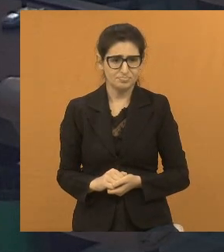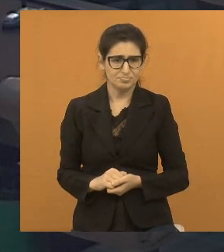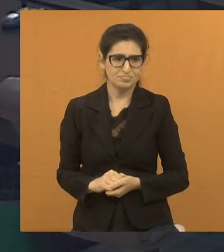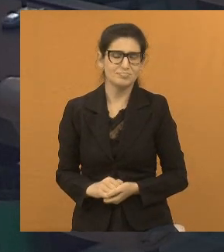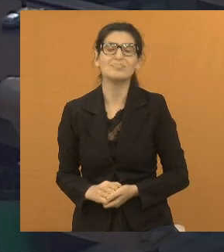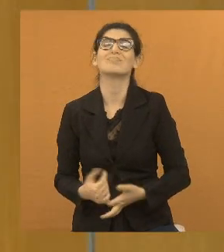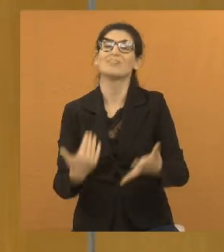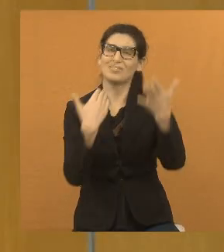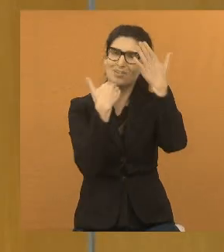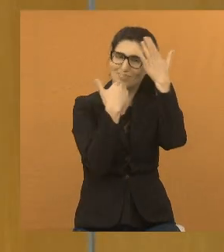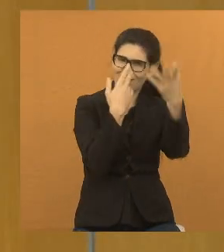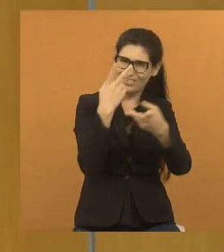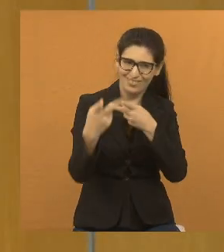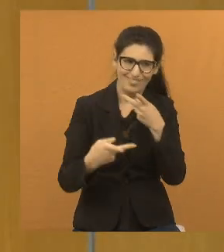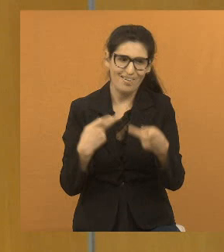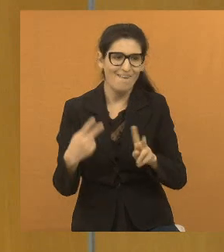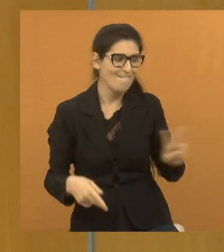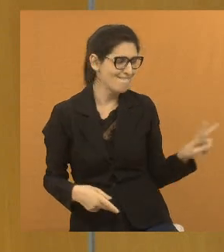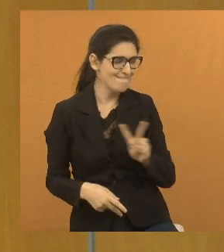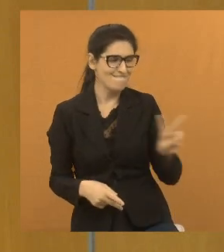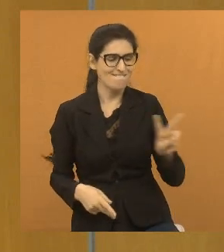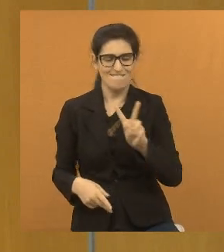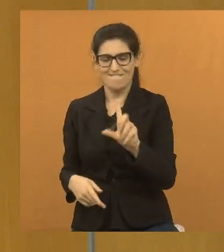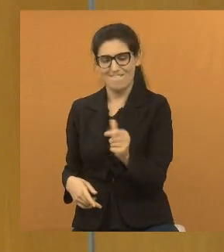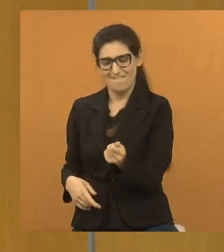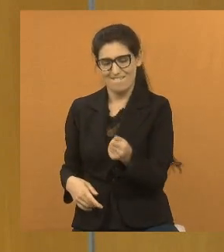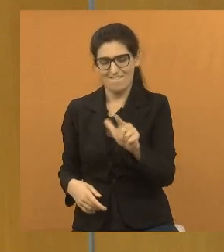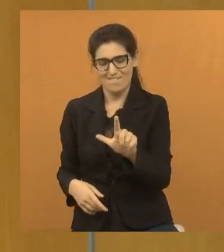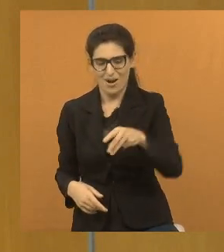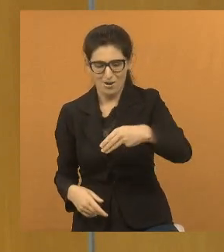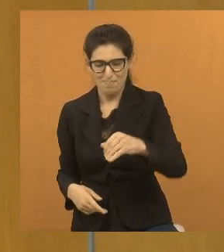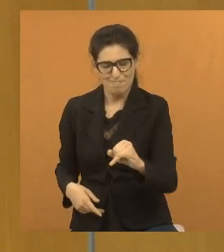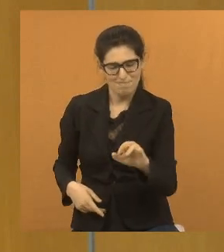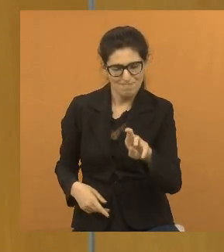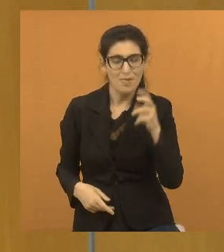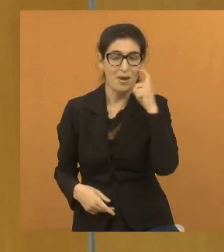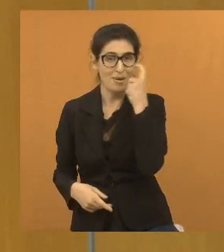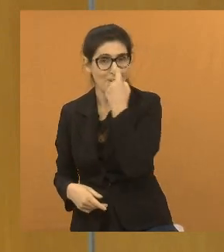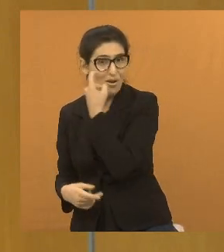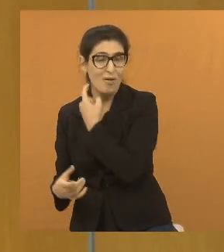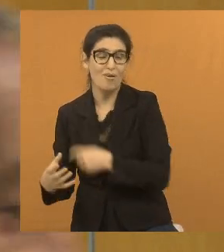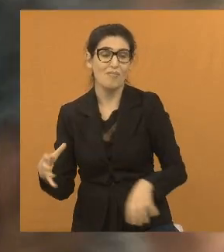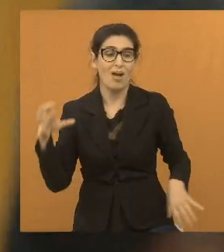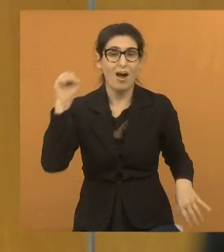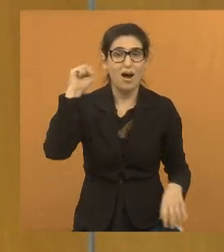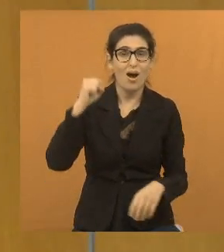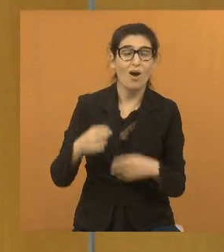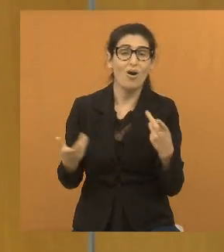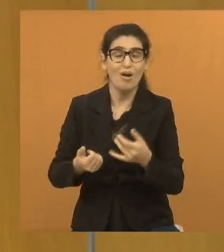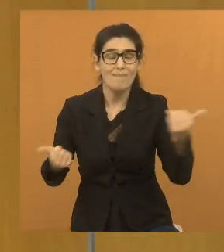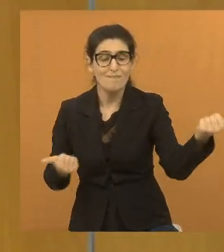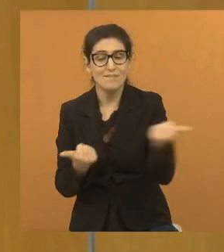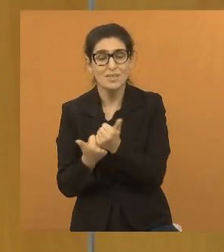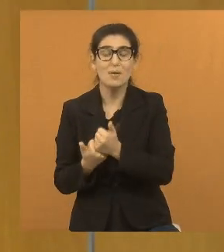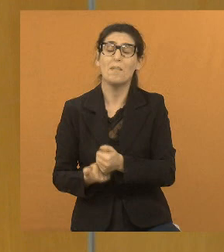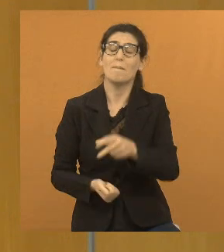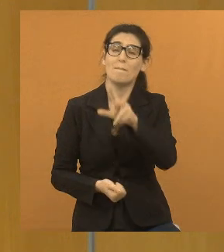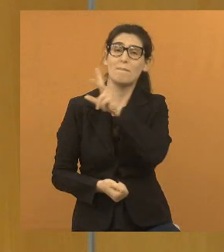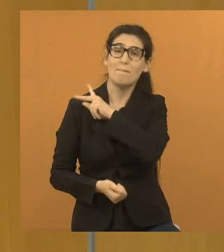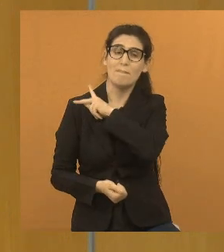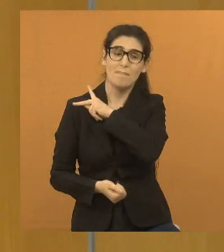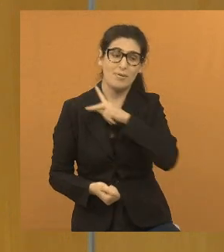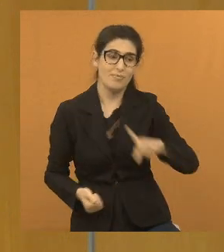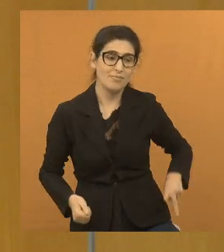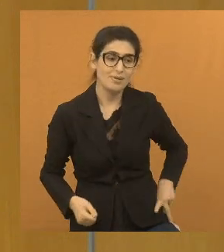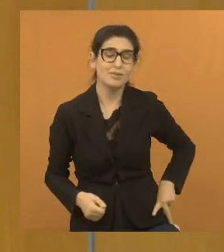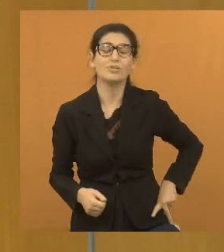Obrigado pelas palavras, o vereador Valmir do Parque Meia Lua. Ouviremos agora o vice-prefeito Edgar Sasaki, nesta